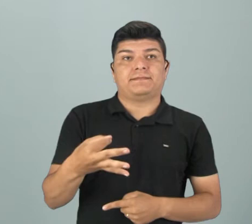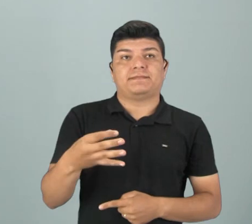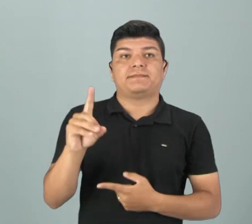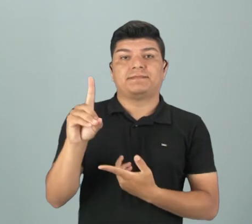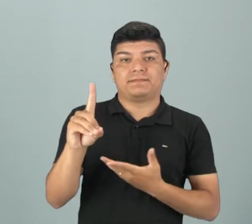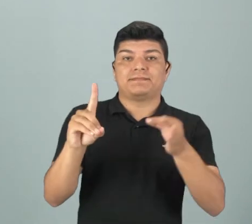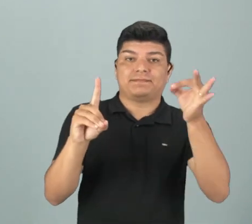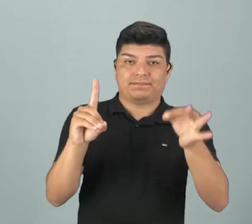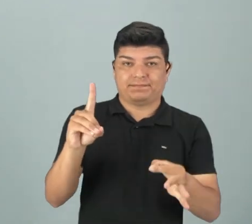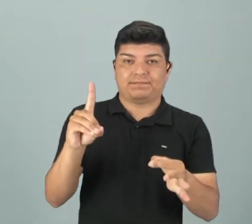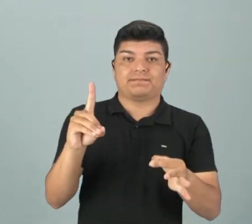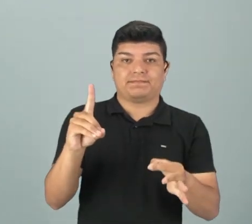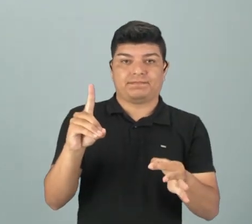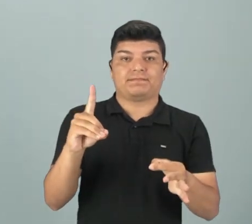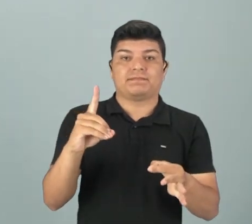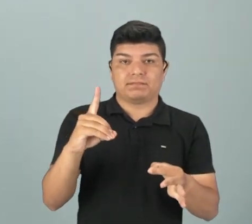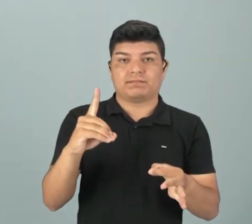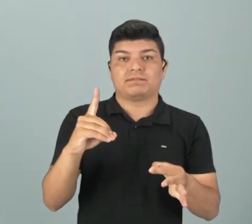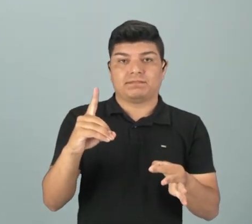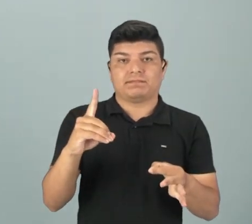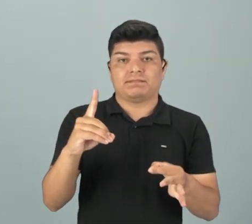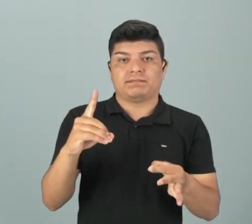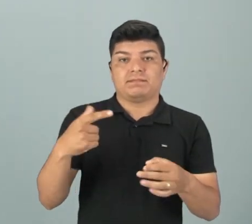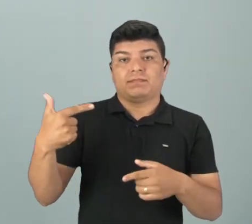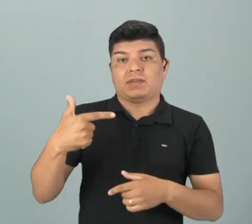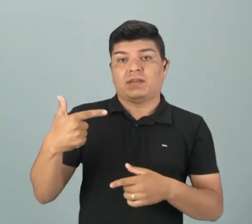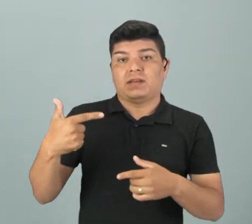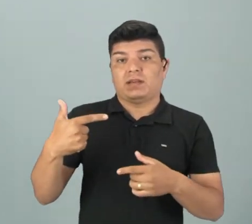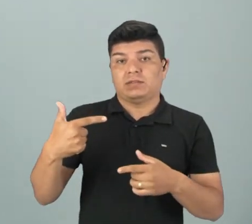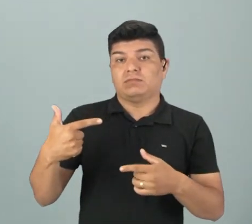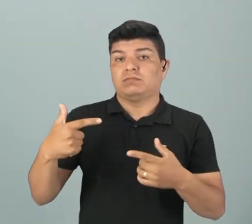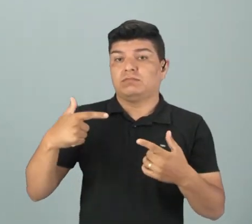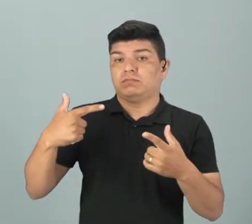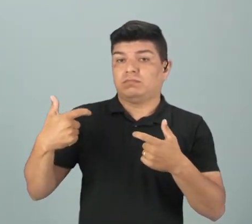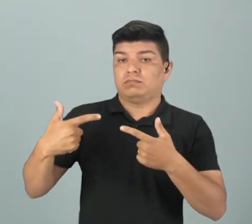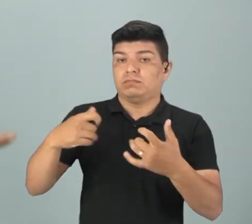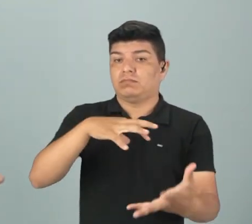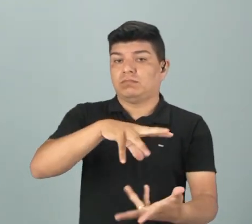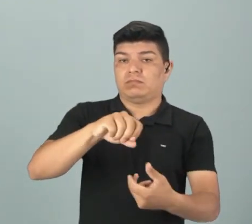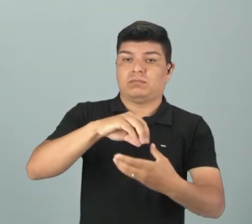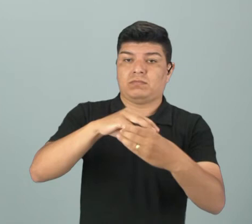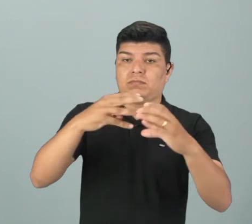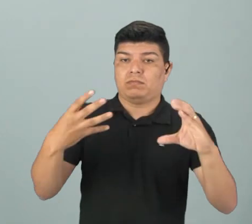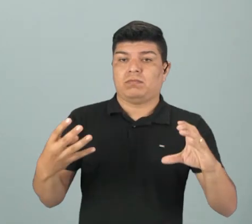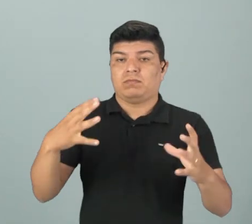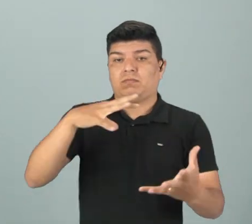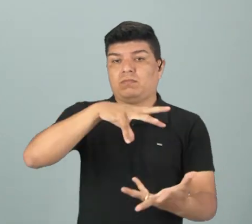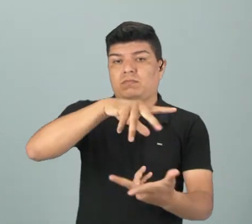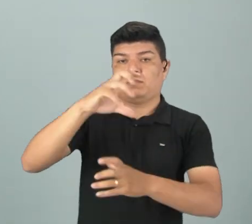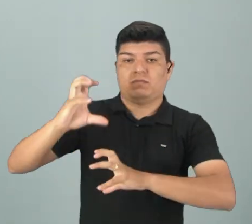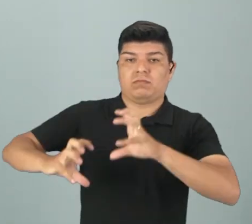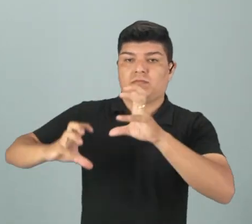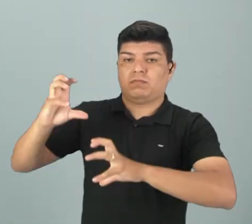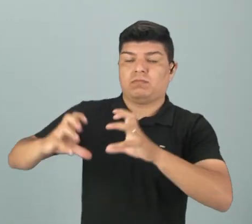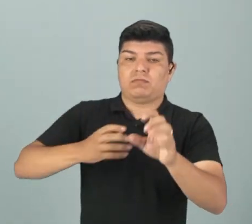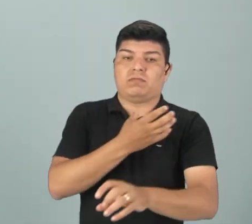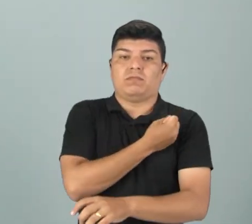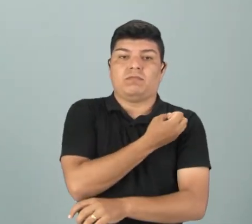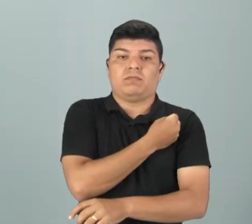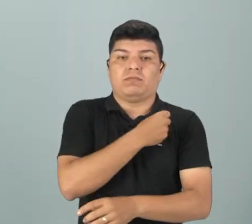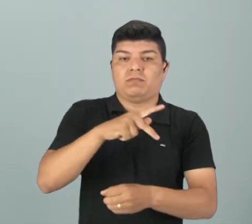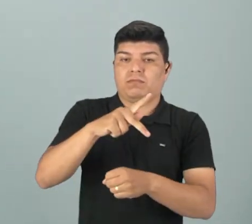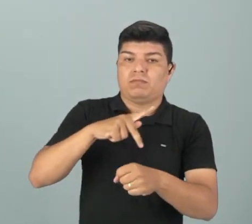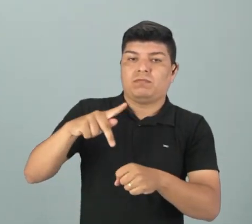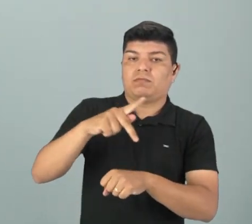corretas, certo? Então, a Segunda Guerra Mundial teve essa característica de ter um conflito global, porque ele envolveu um número de países que